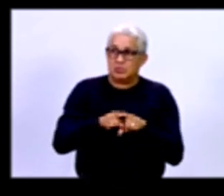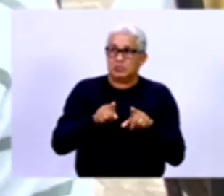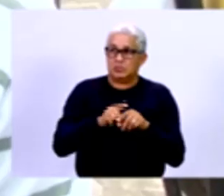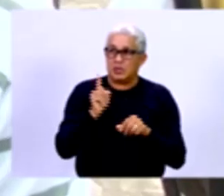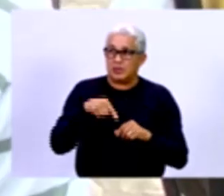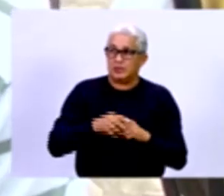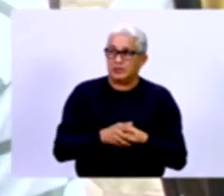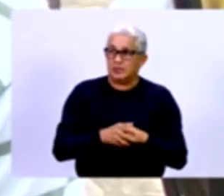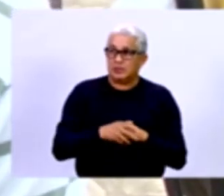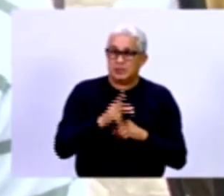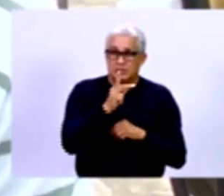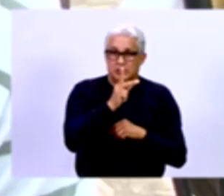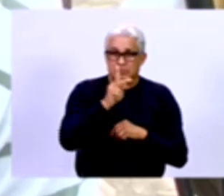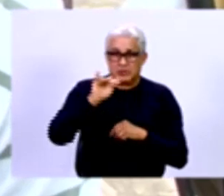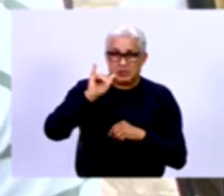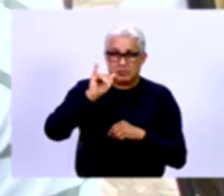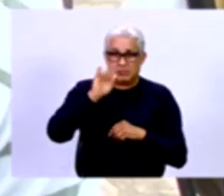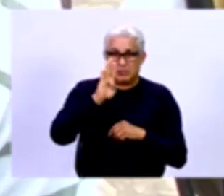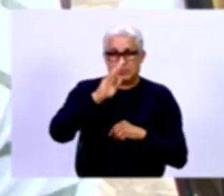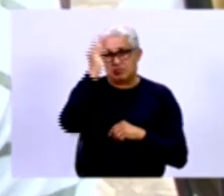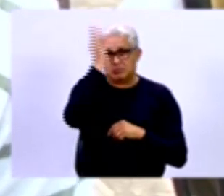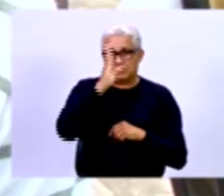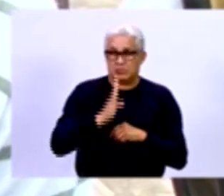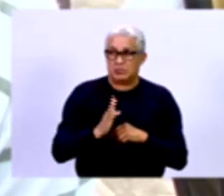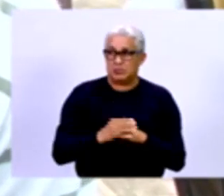basicamente isso. O PIB brasileiro, ele